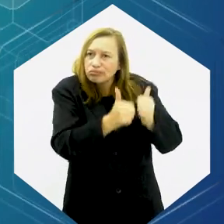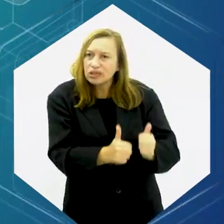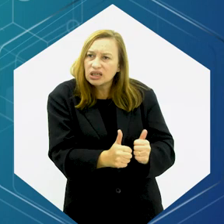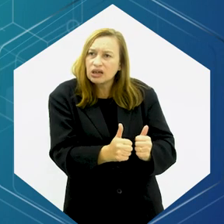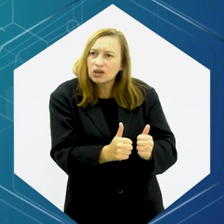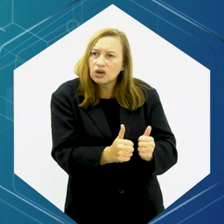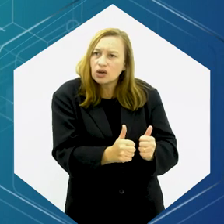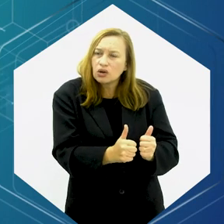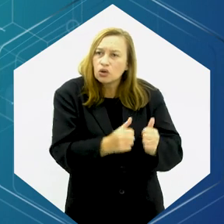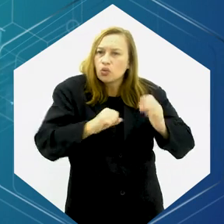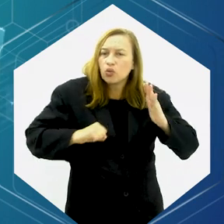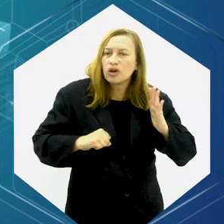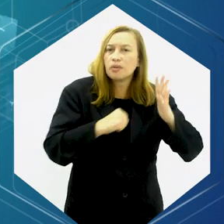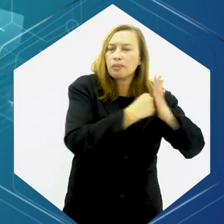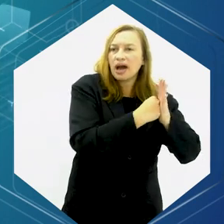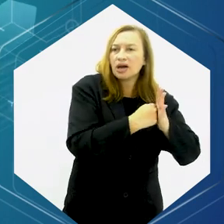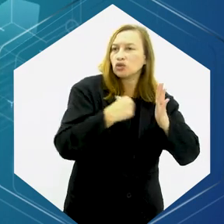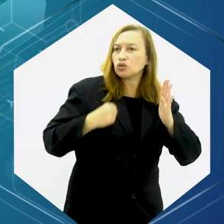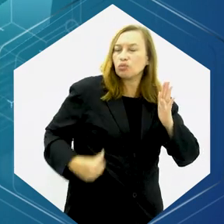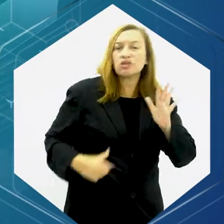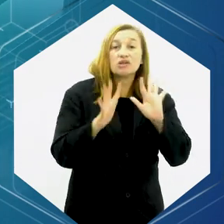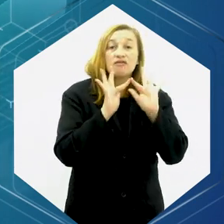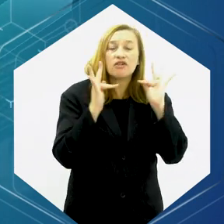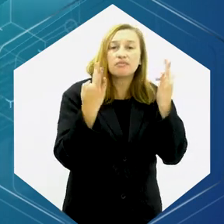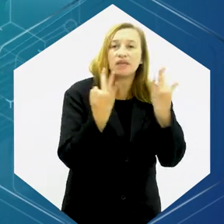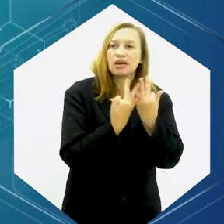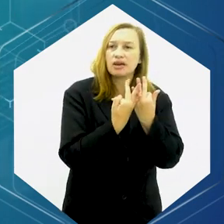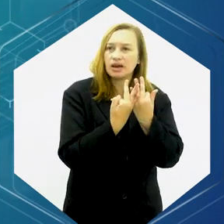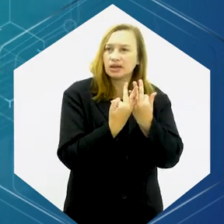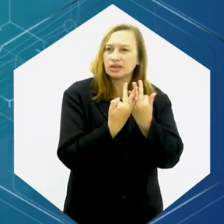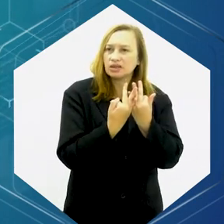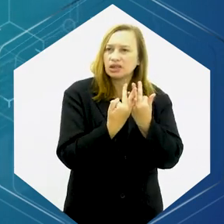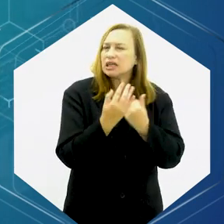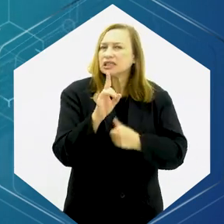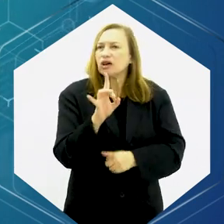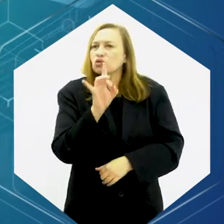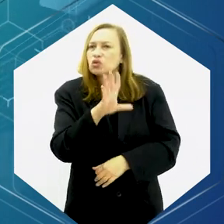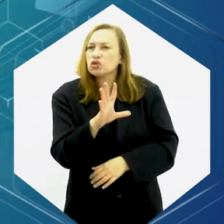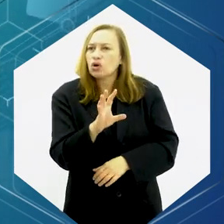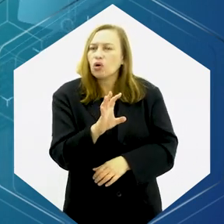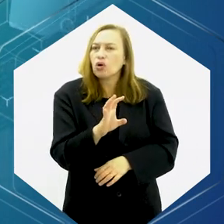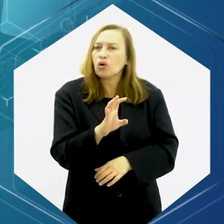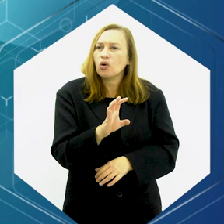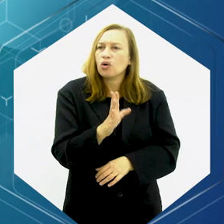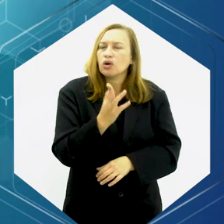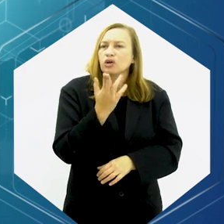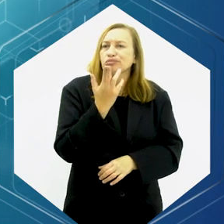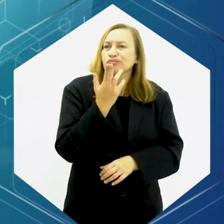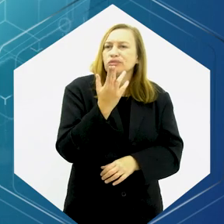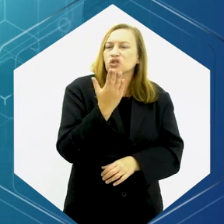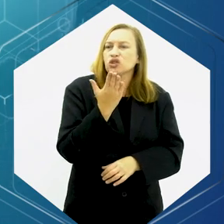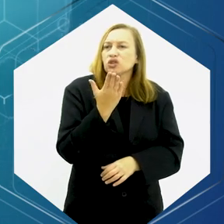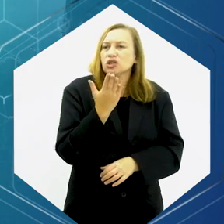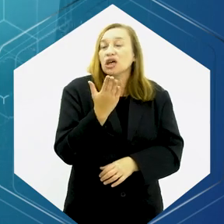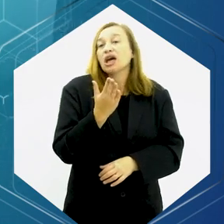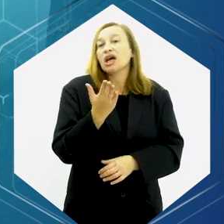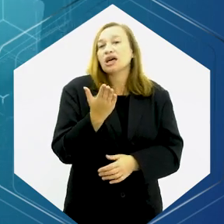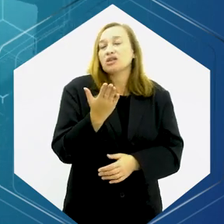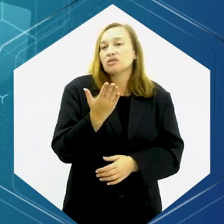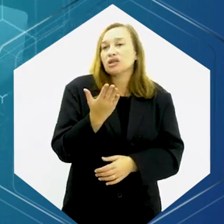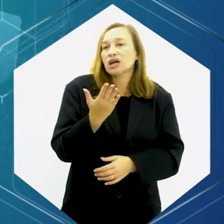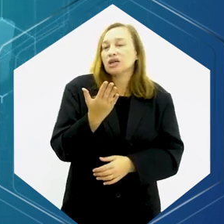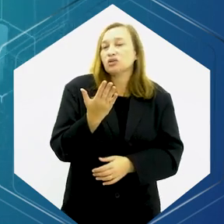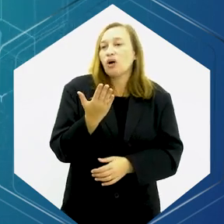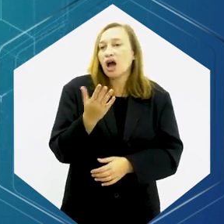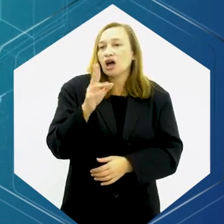que tem que a gente avalia especificamente o impacto do bolsa família eh não só no status nutricional